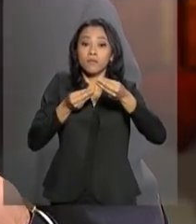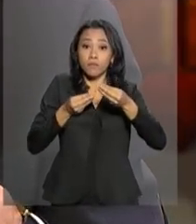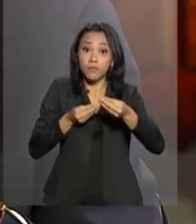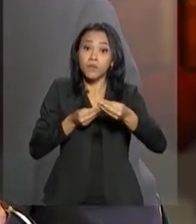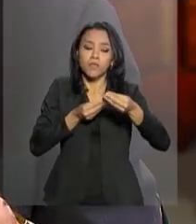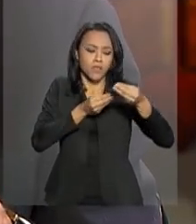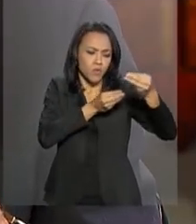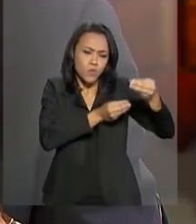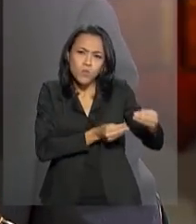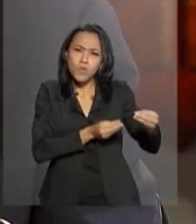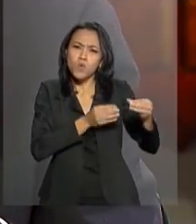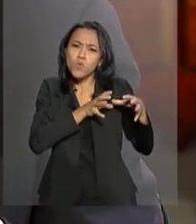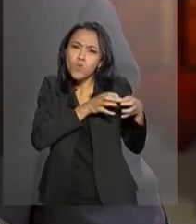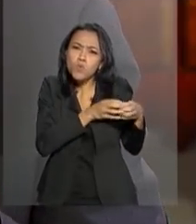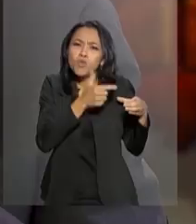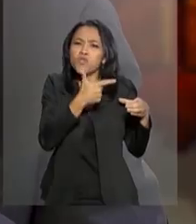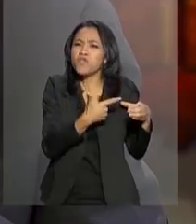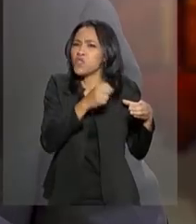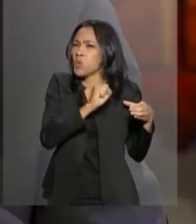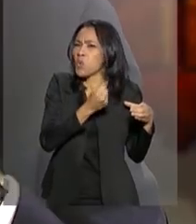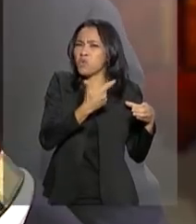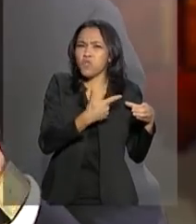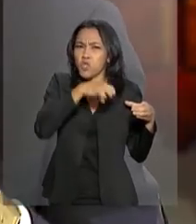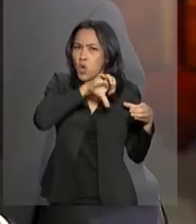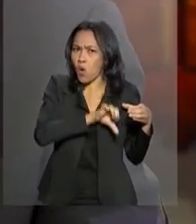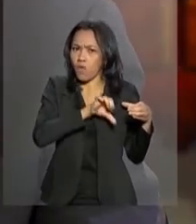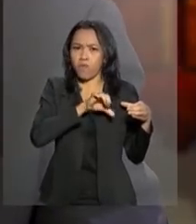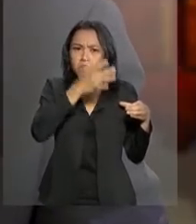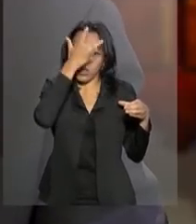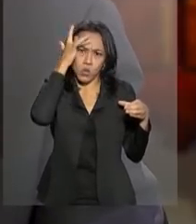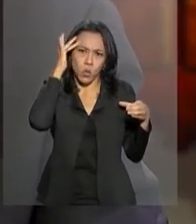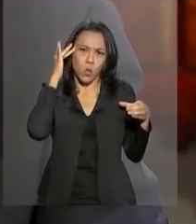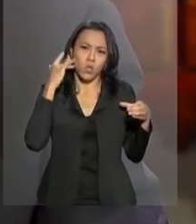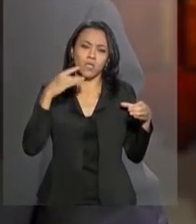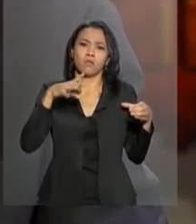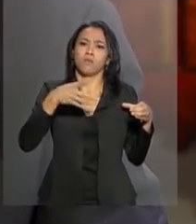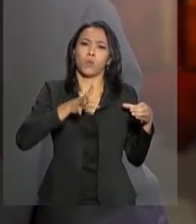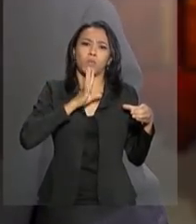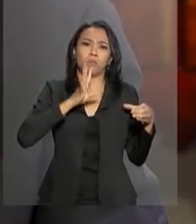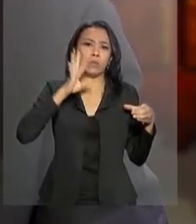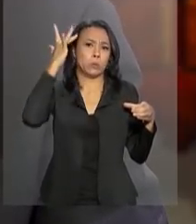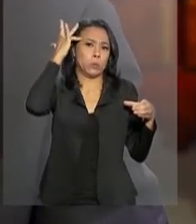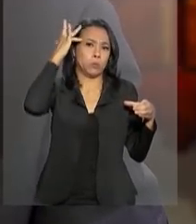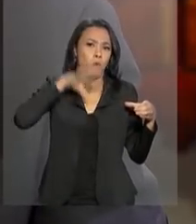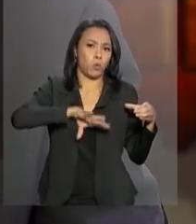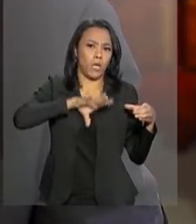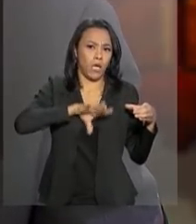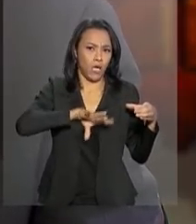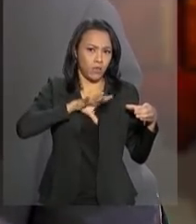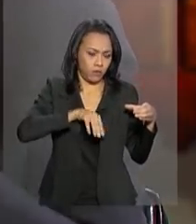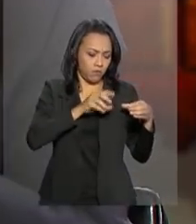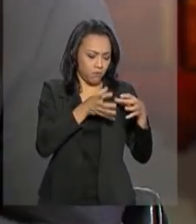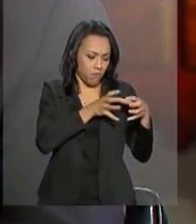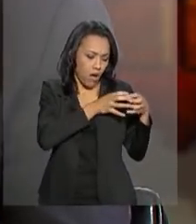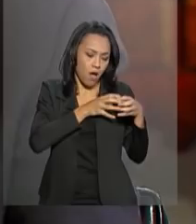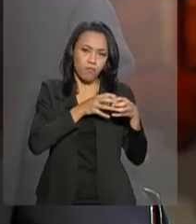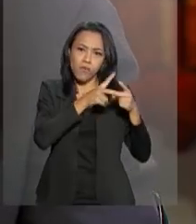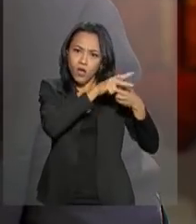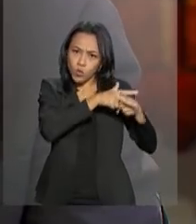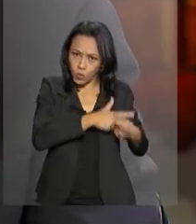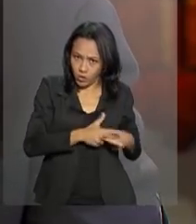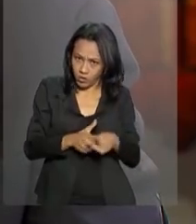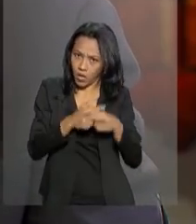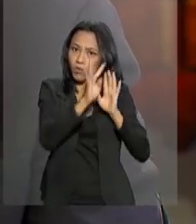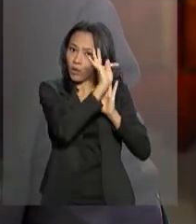de 28, 29 membros, uma coisa assim. Eu tive até o prazer de participar da comissão de redação da Constituição, foi o